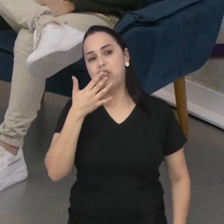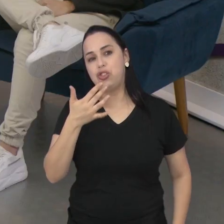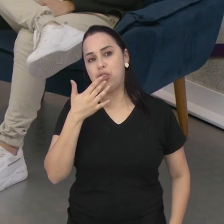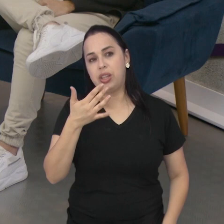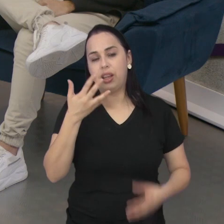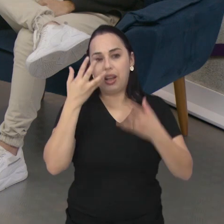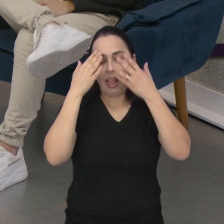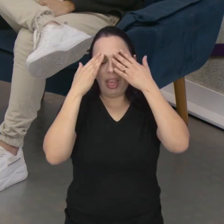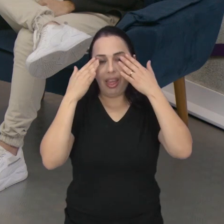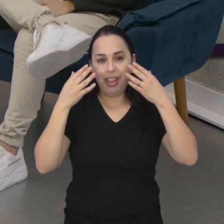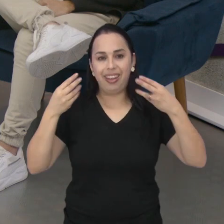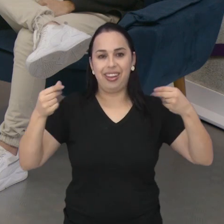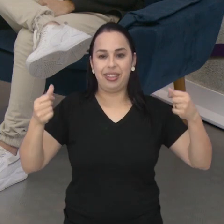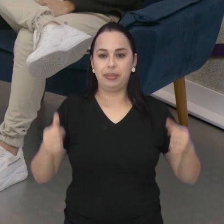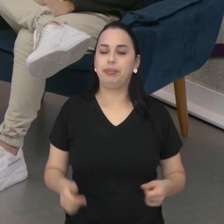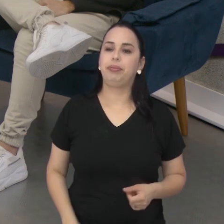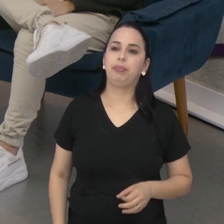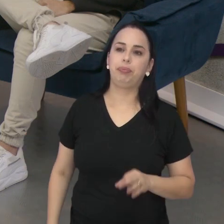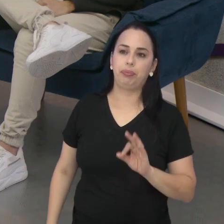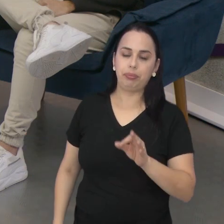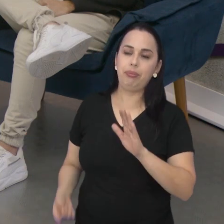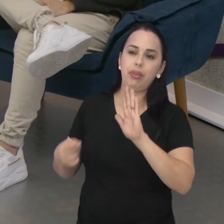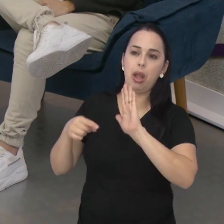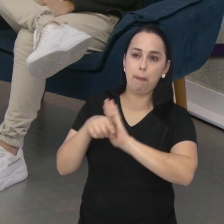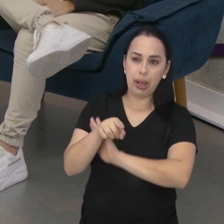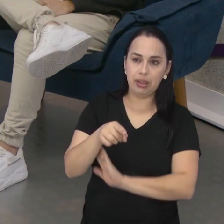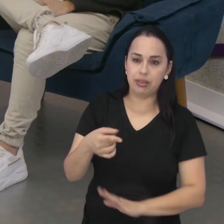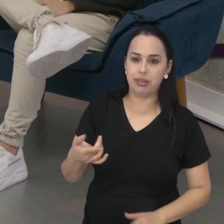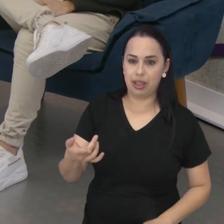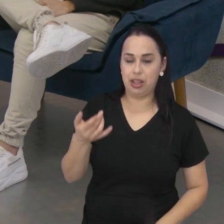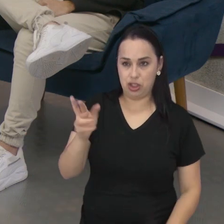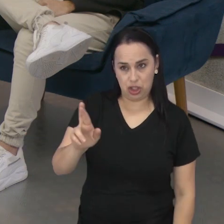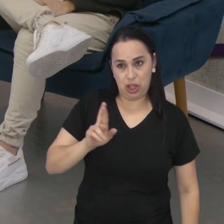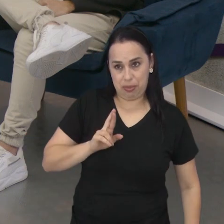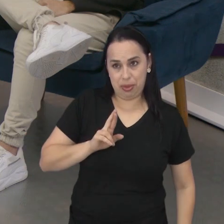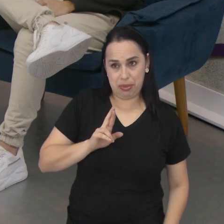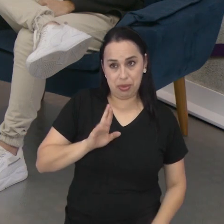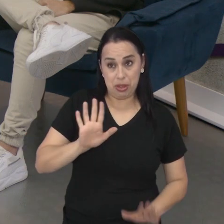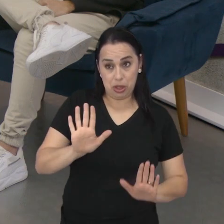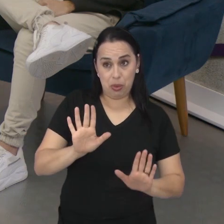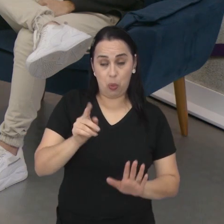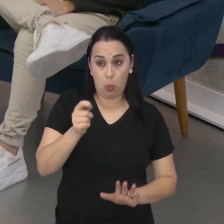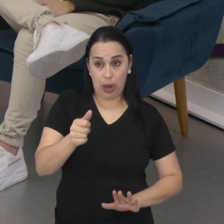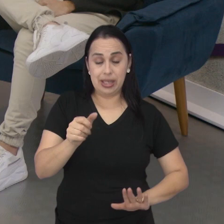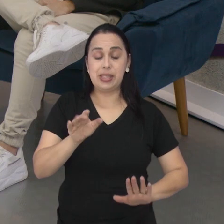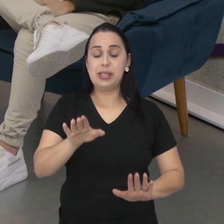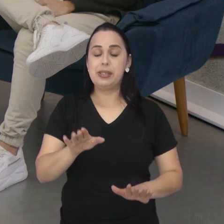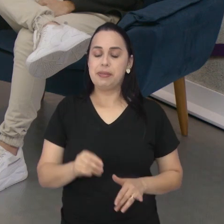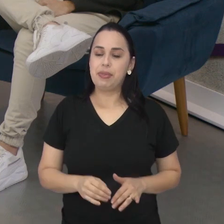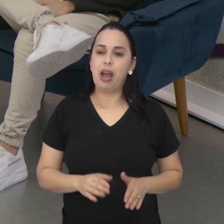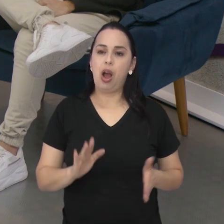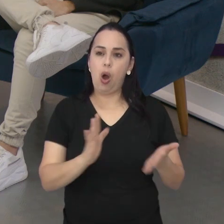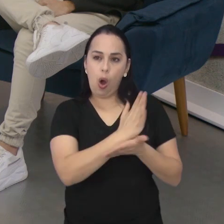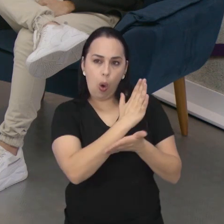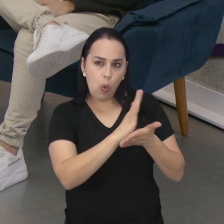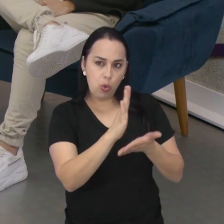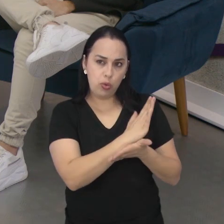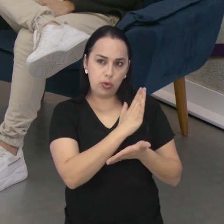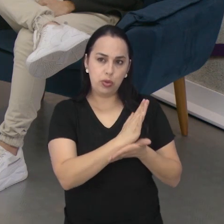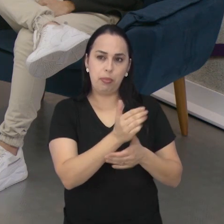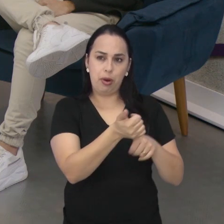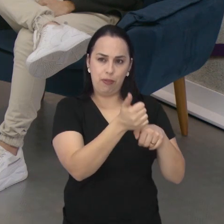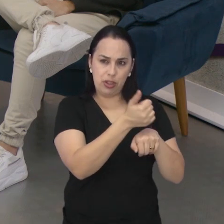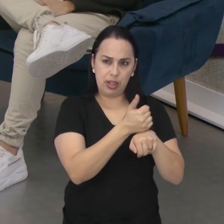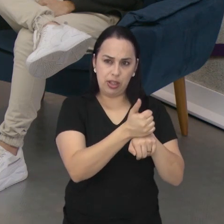tintas inorgânicas. As tintas inorgânicas. E é isso que eu ia perguntar. Agora você me respondeu em partes. Alguns profissionais usam